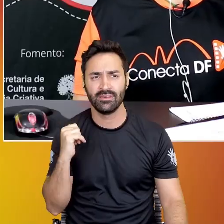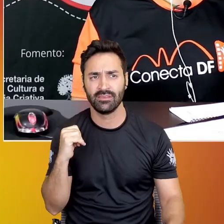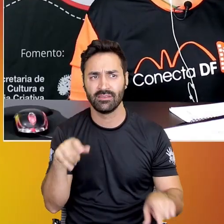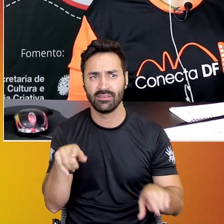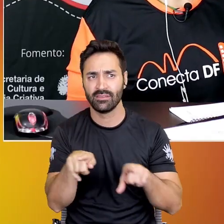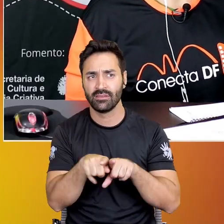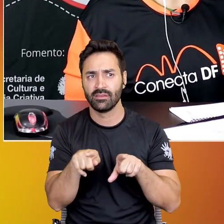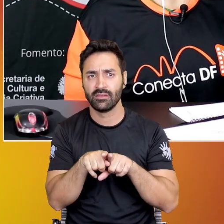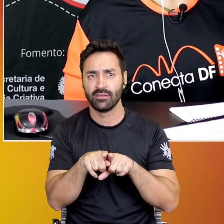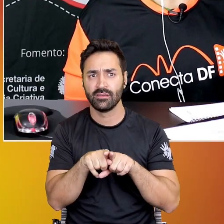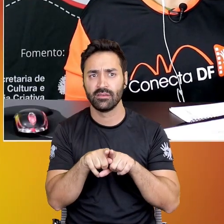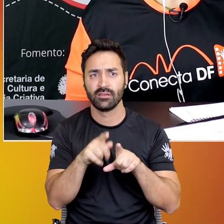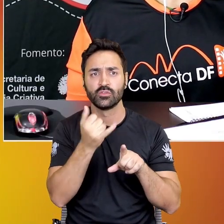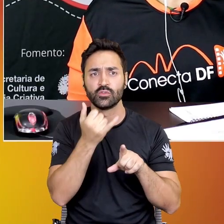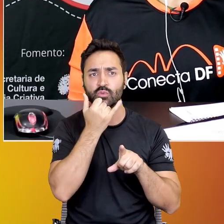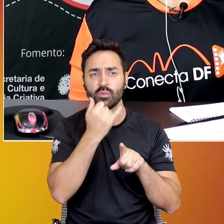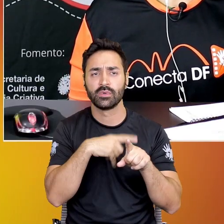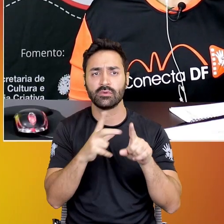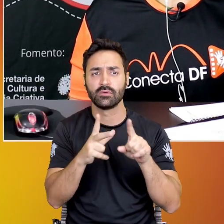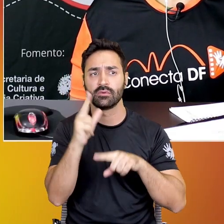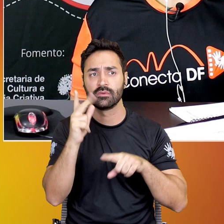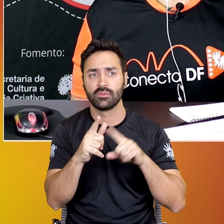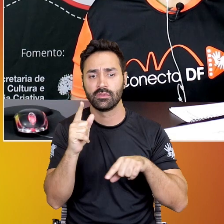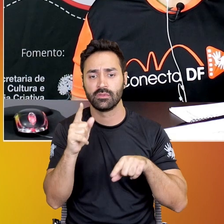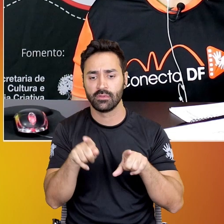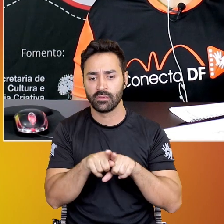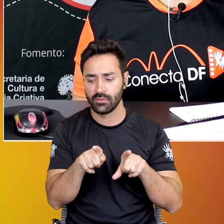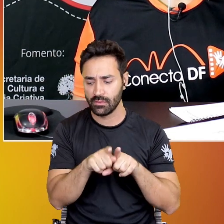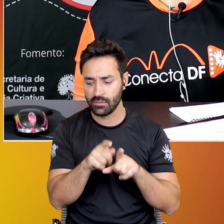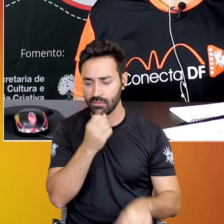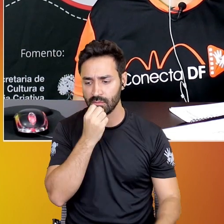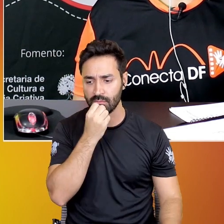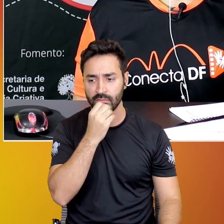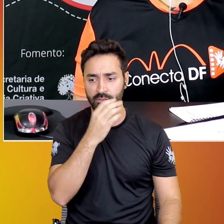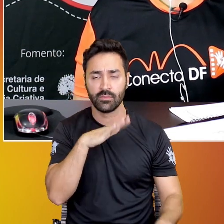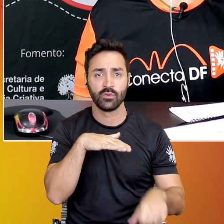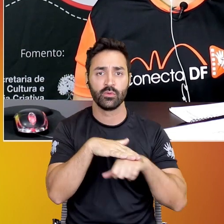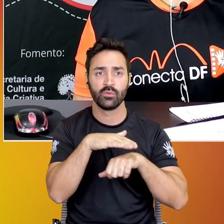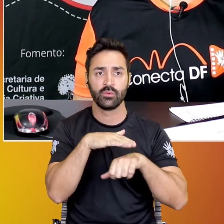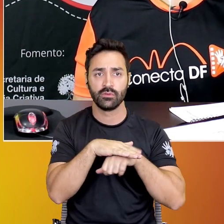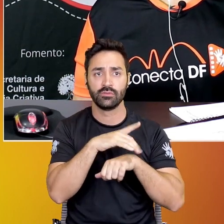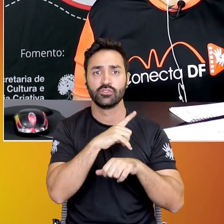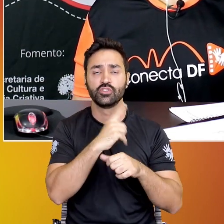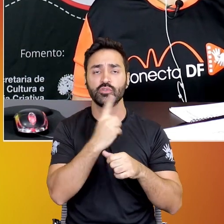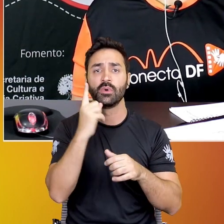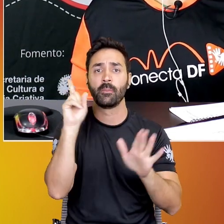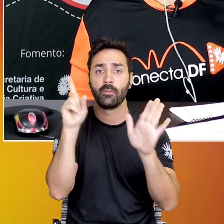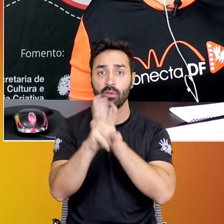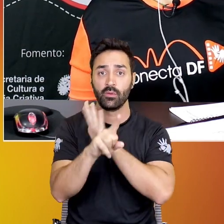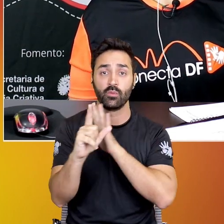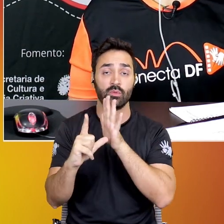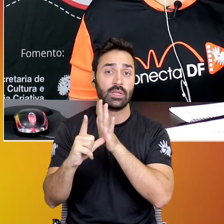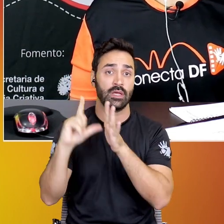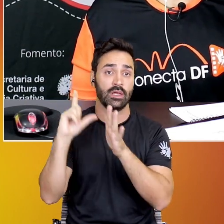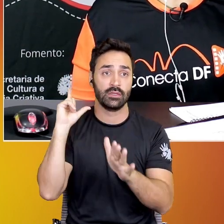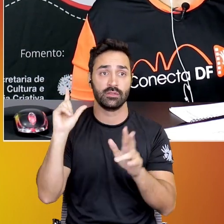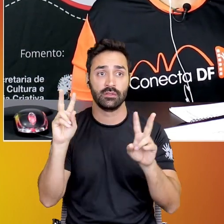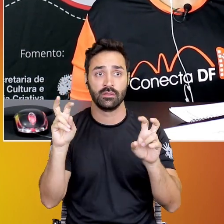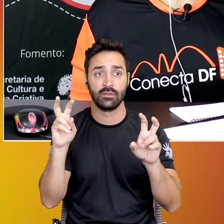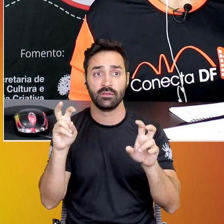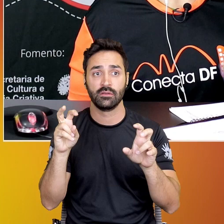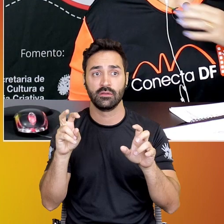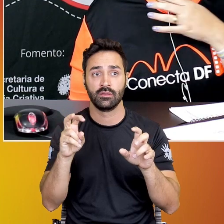noite. cortando aqui bastante. Boa noite. Eu tinha até uma pergunta anteriormente sobre a questão do curso